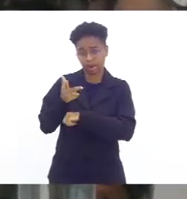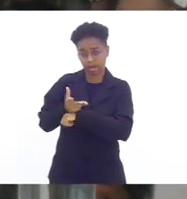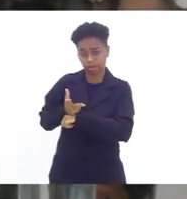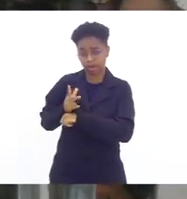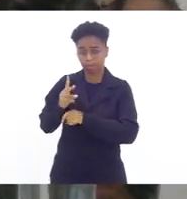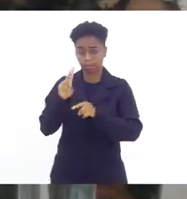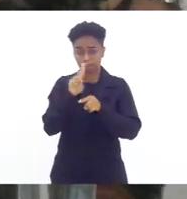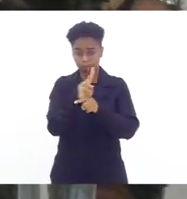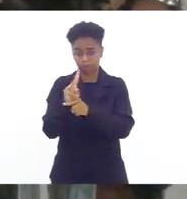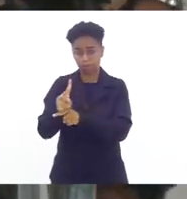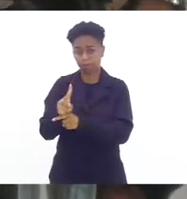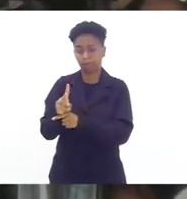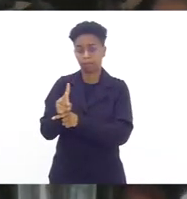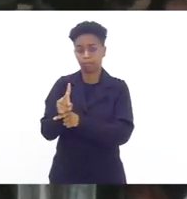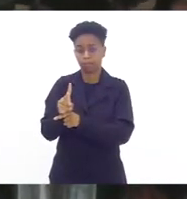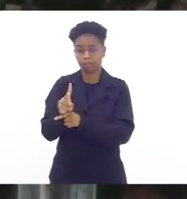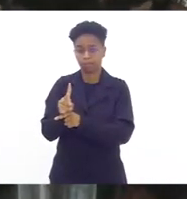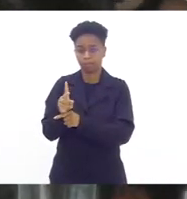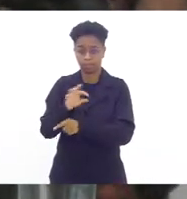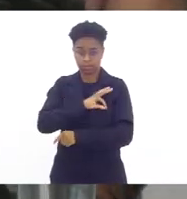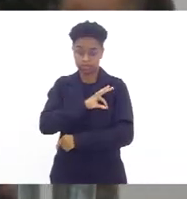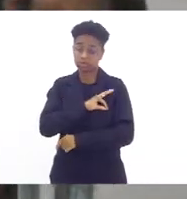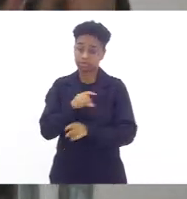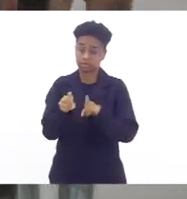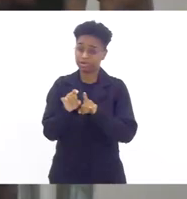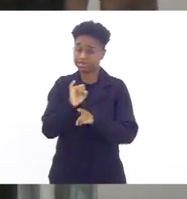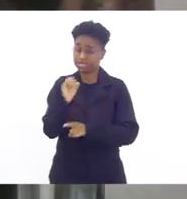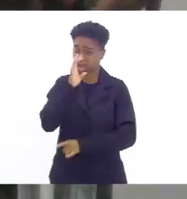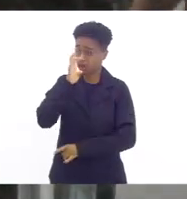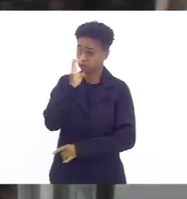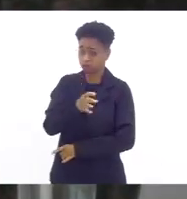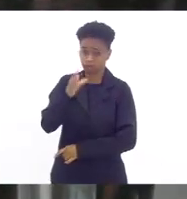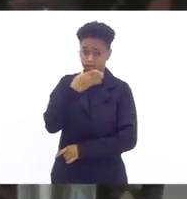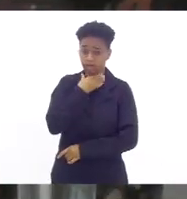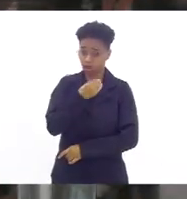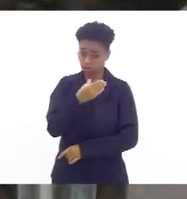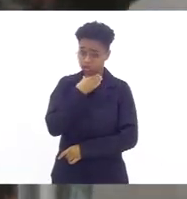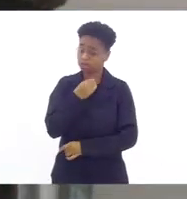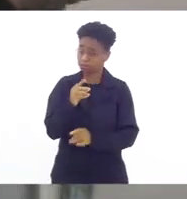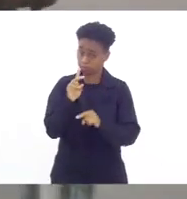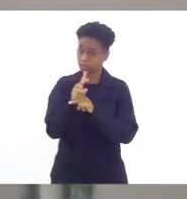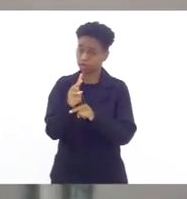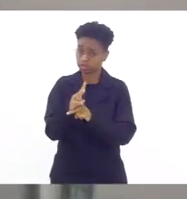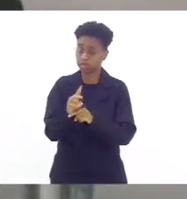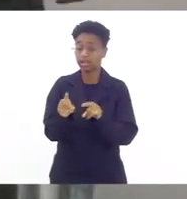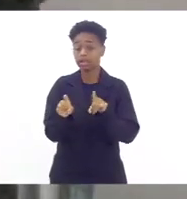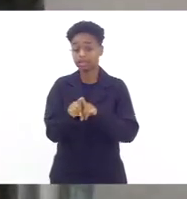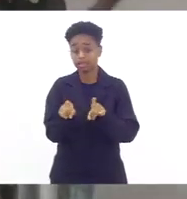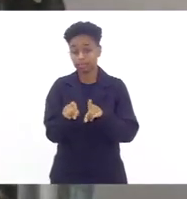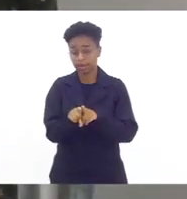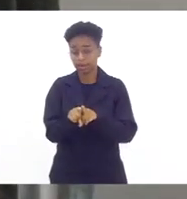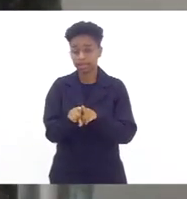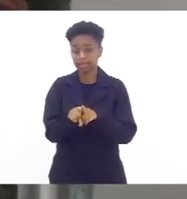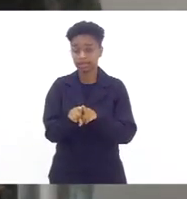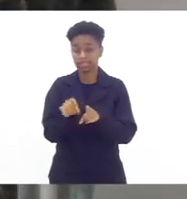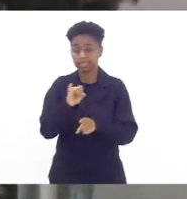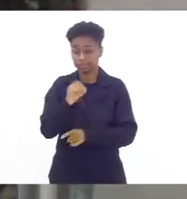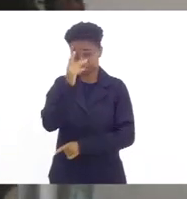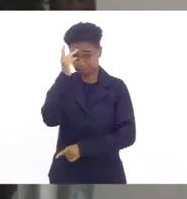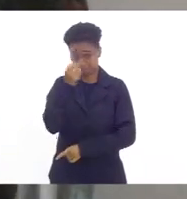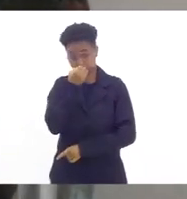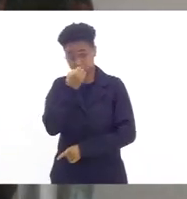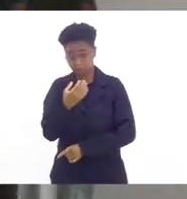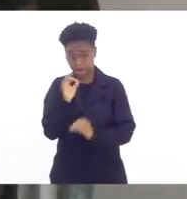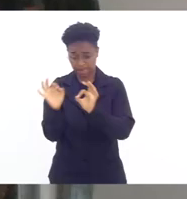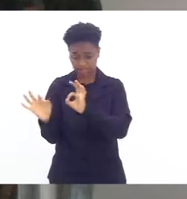inclusive de falsas acusações Luciana de falsas acusações E além disso um bom Comandante vendo